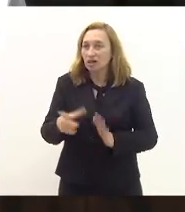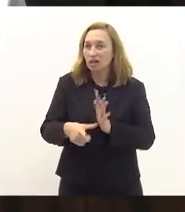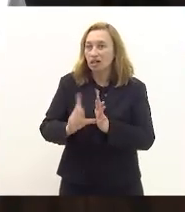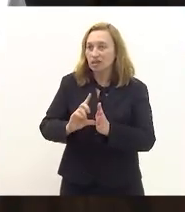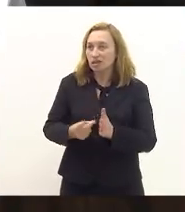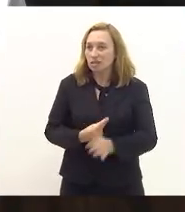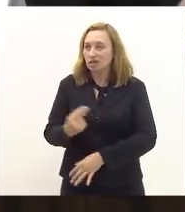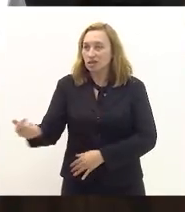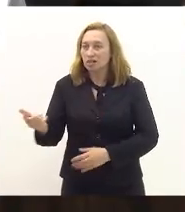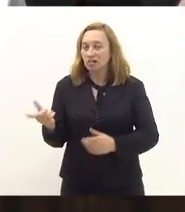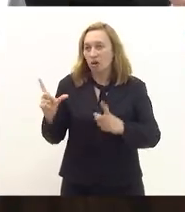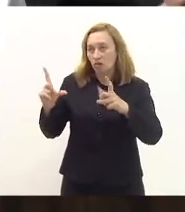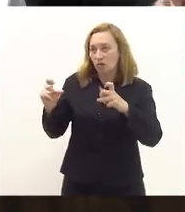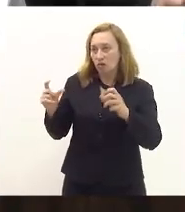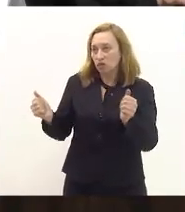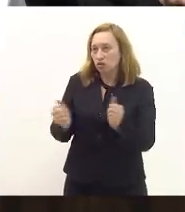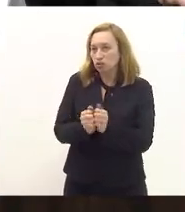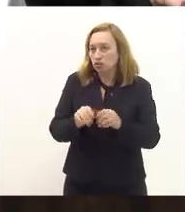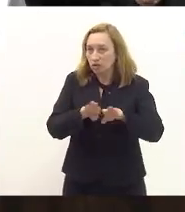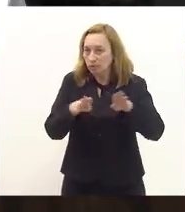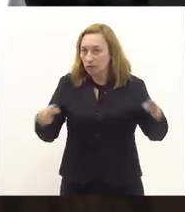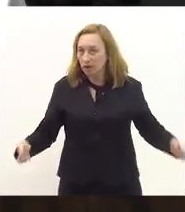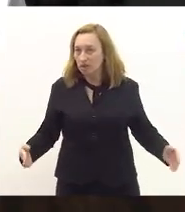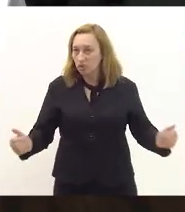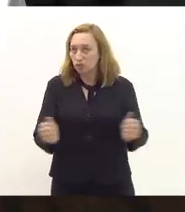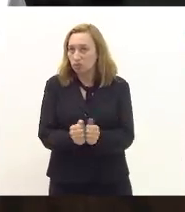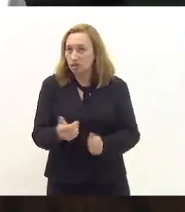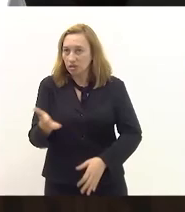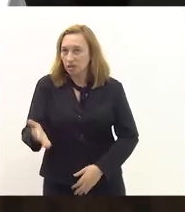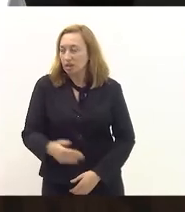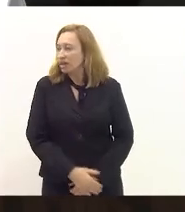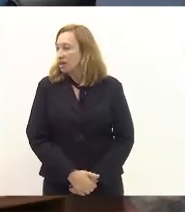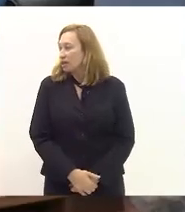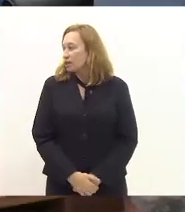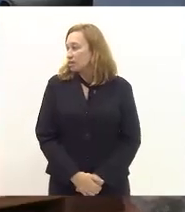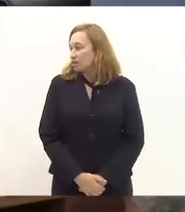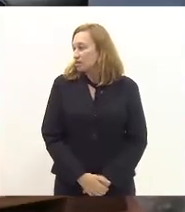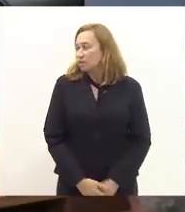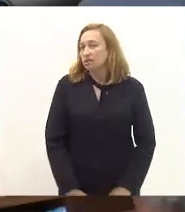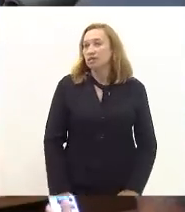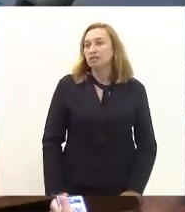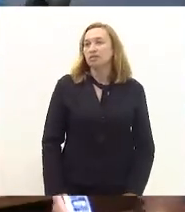sair, vamos tirar uma foto toda a mesa juntos aqui, por favor.